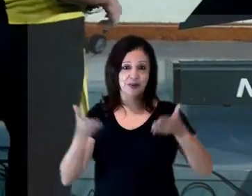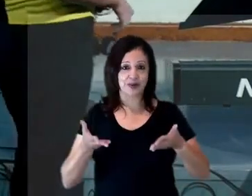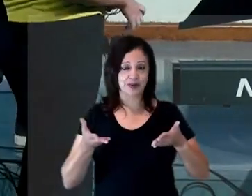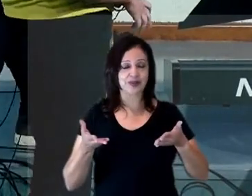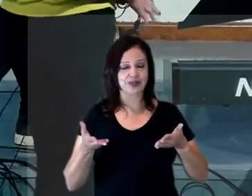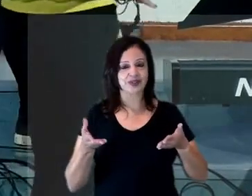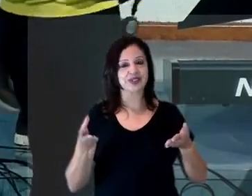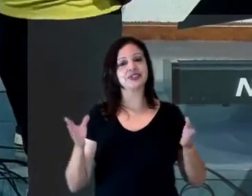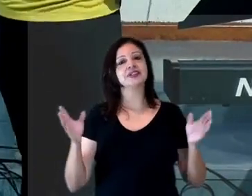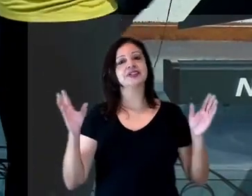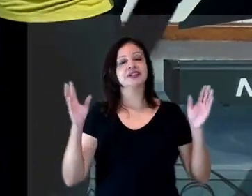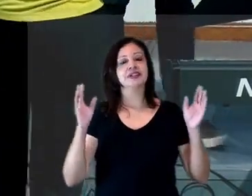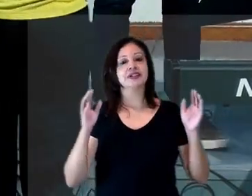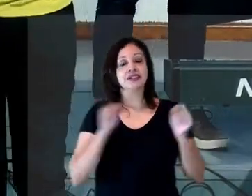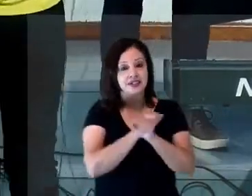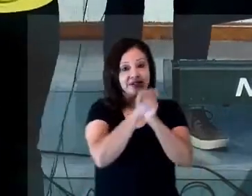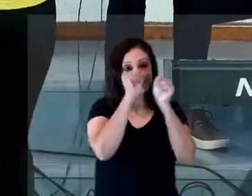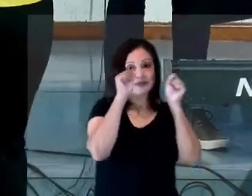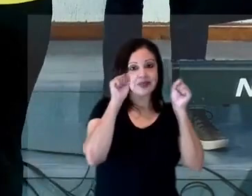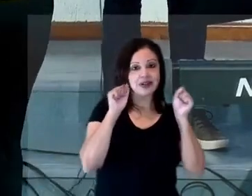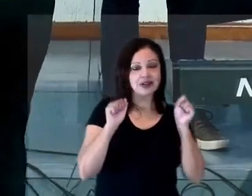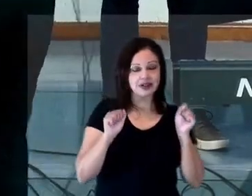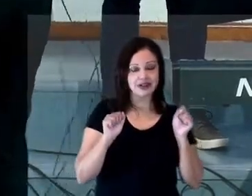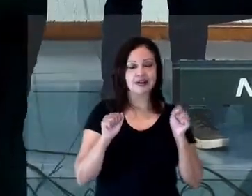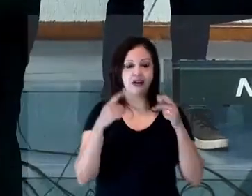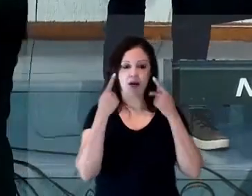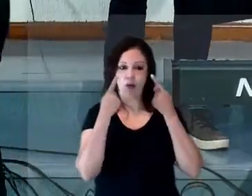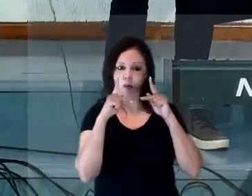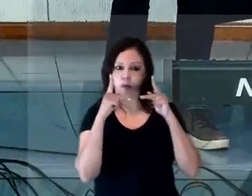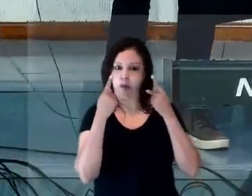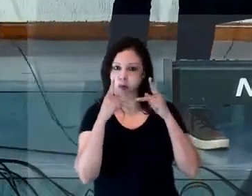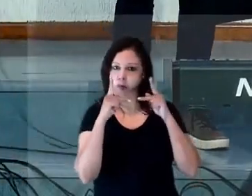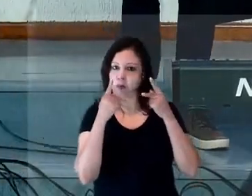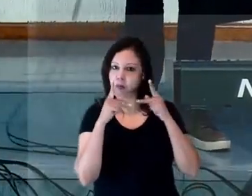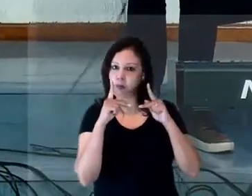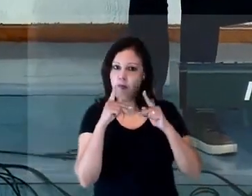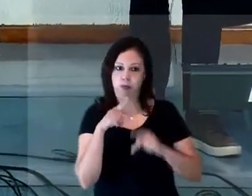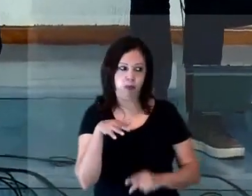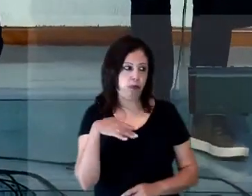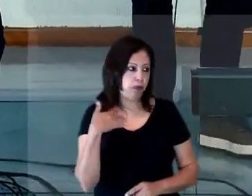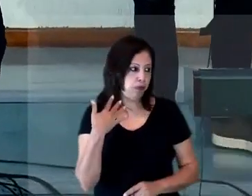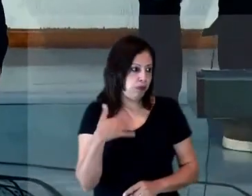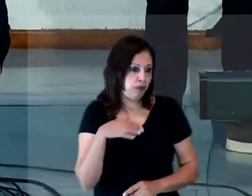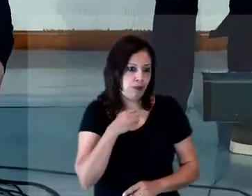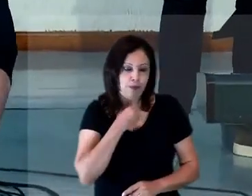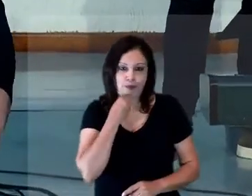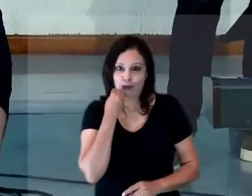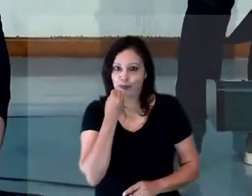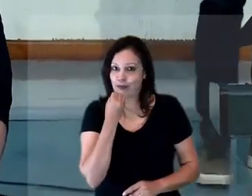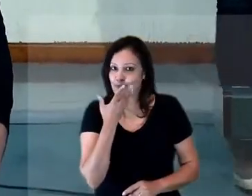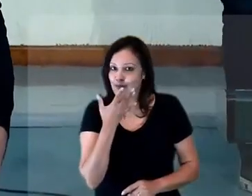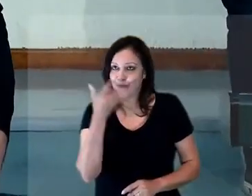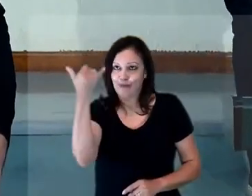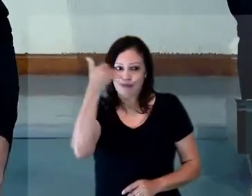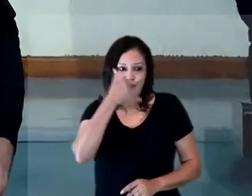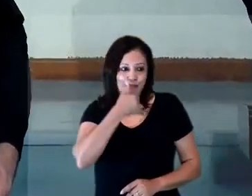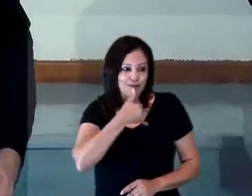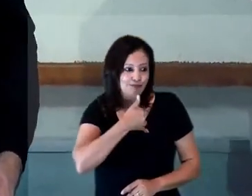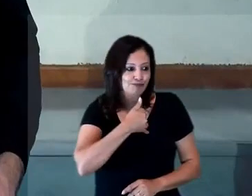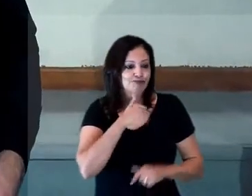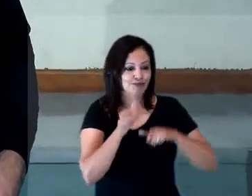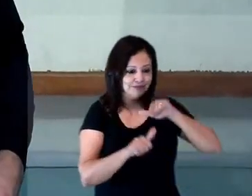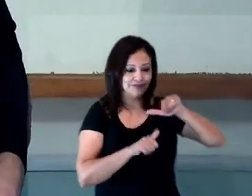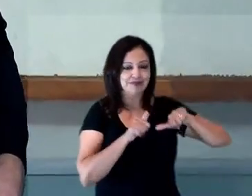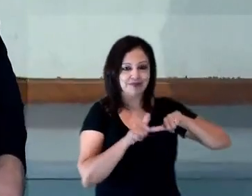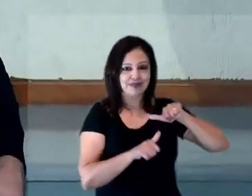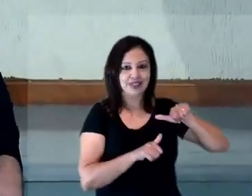culto abençoado, uma palavra abençoadora para as nossas vidas. Você que não assistiu, procure no